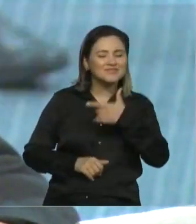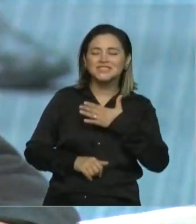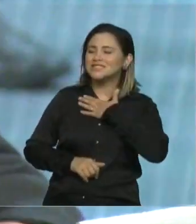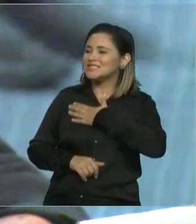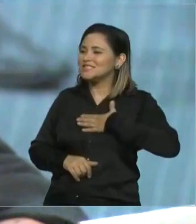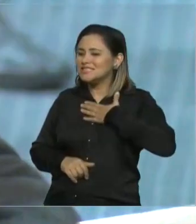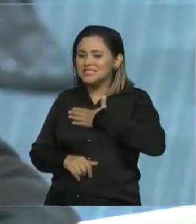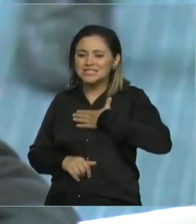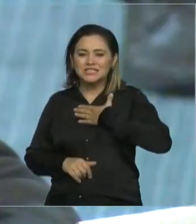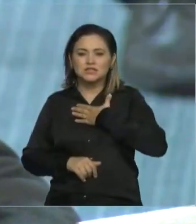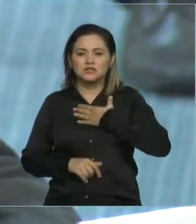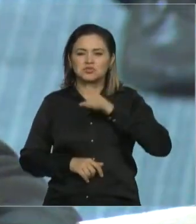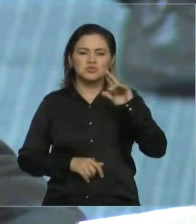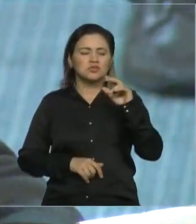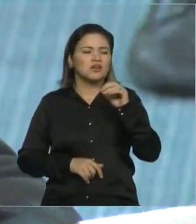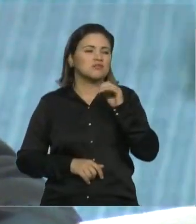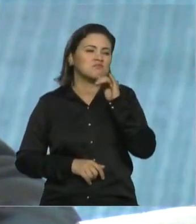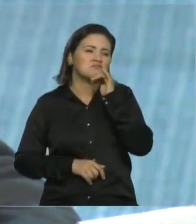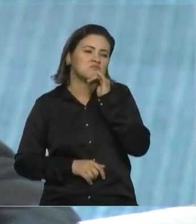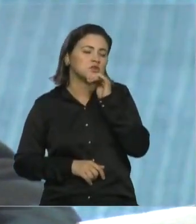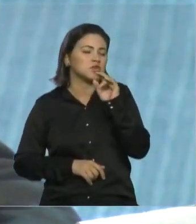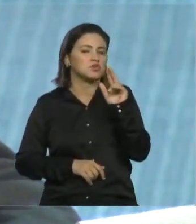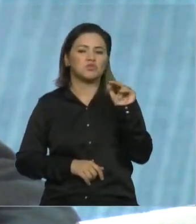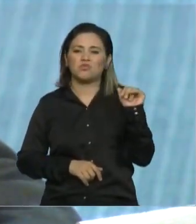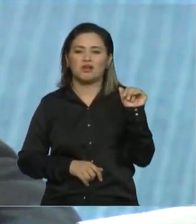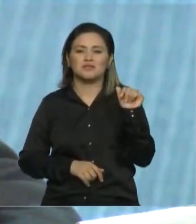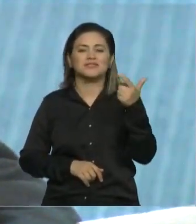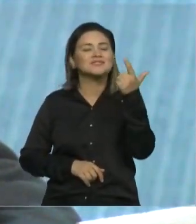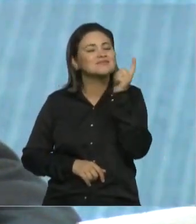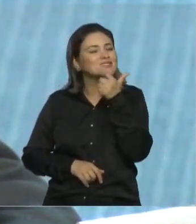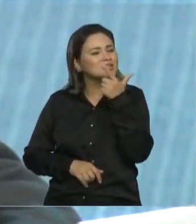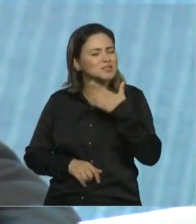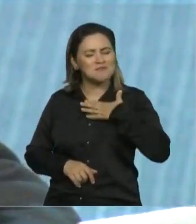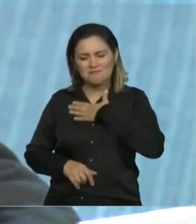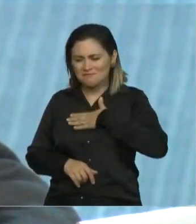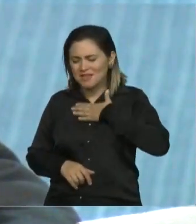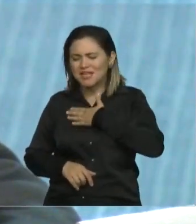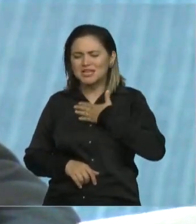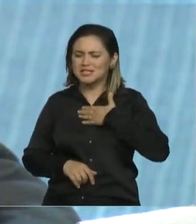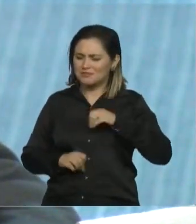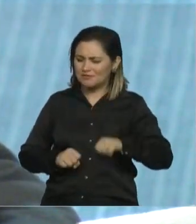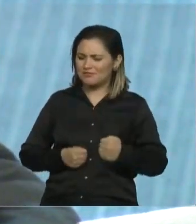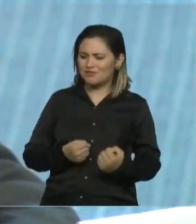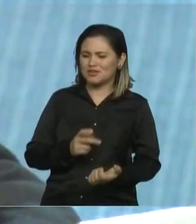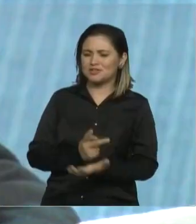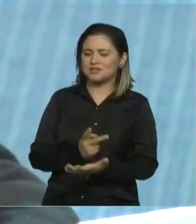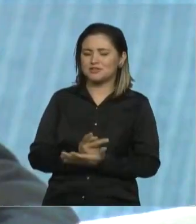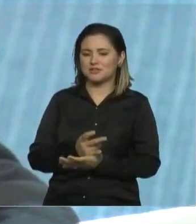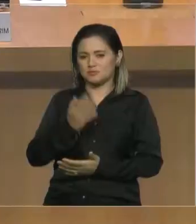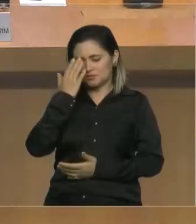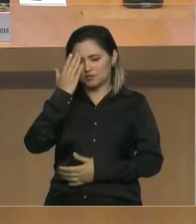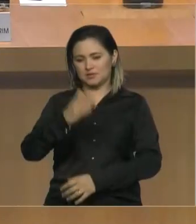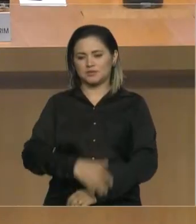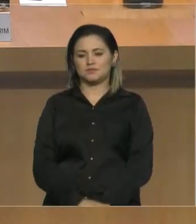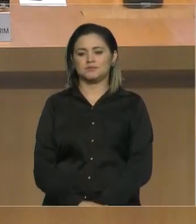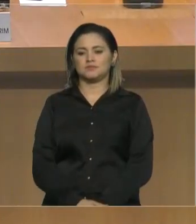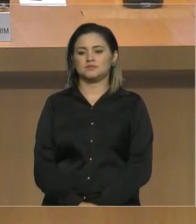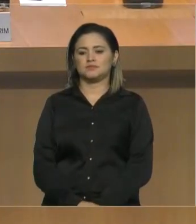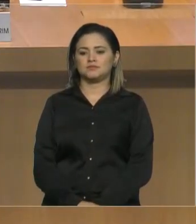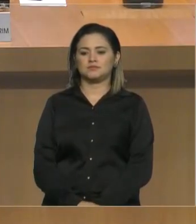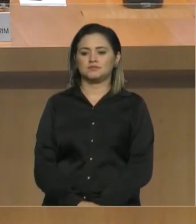não lhe vi um momento triste. Todo momento é sorrindo. E eu quero lhe ver sempre assim, minha amiga. Muito obrigado.